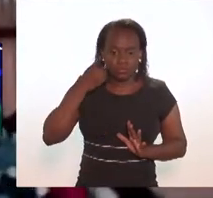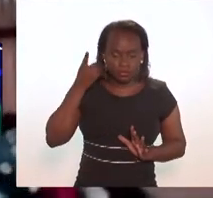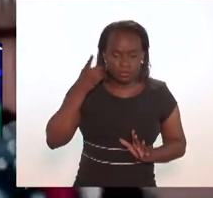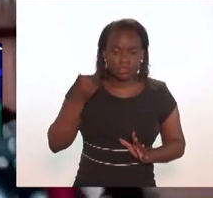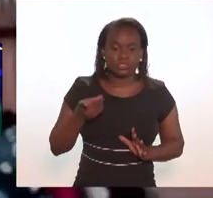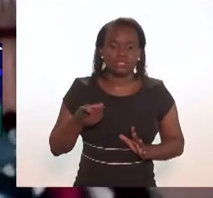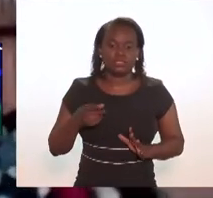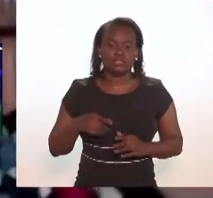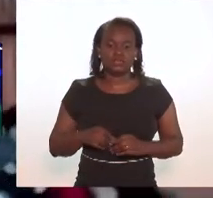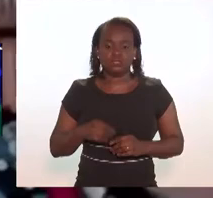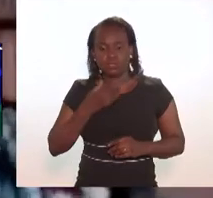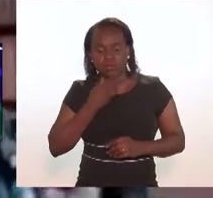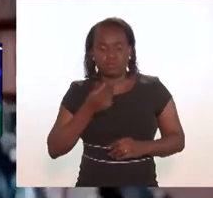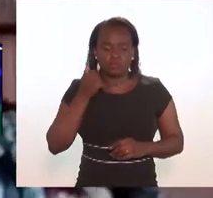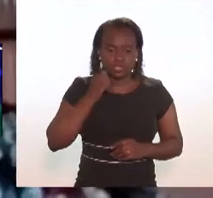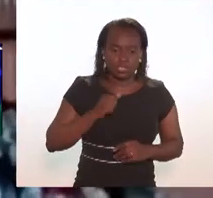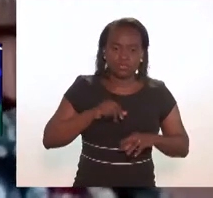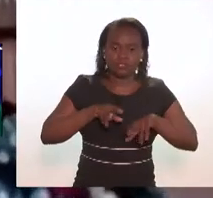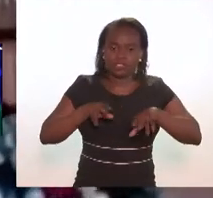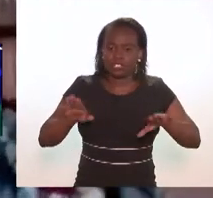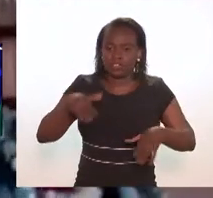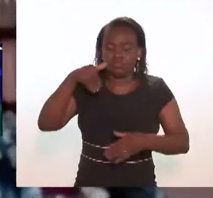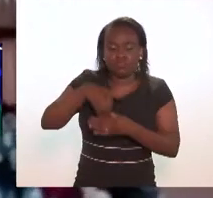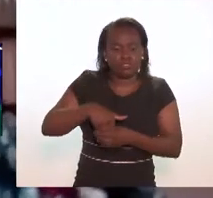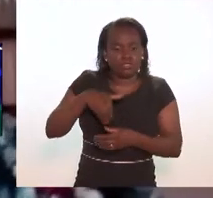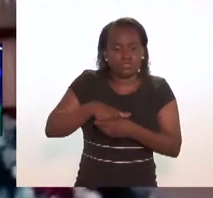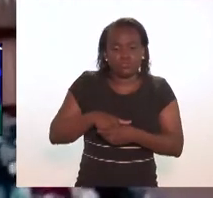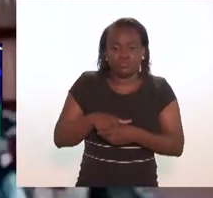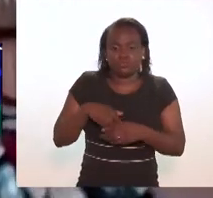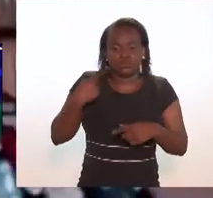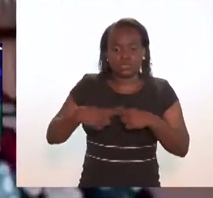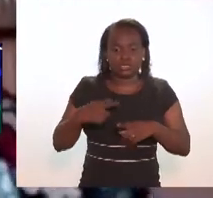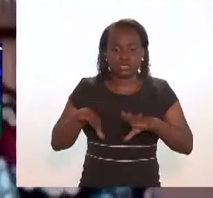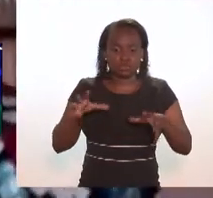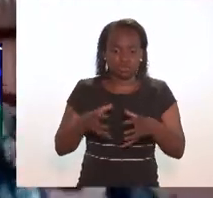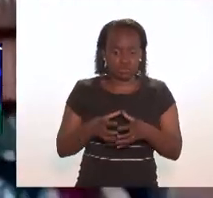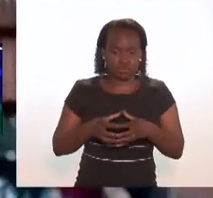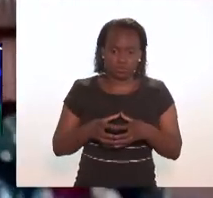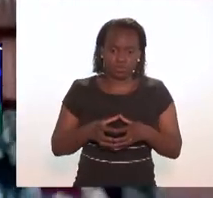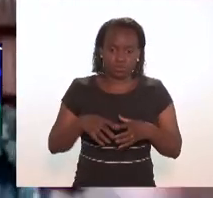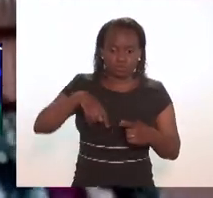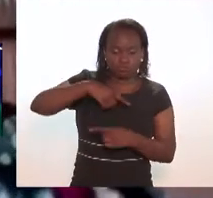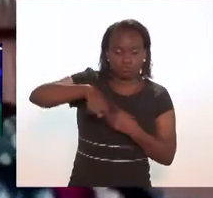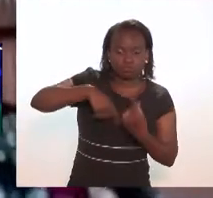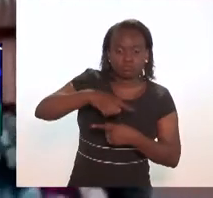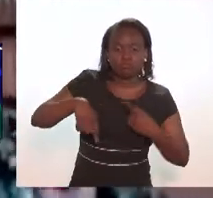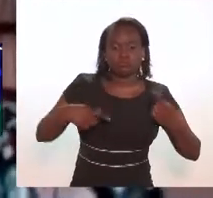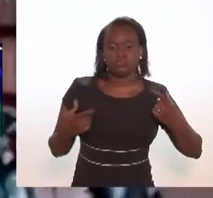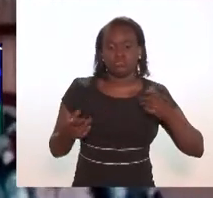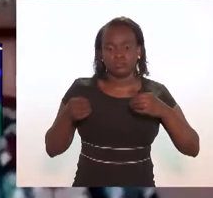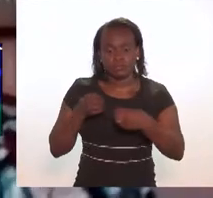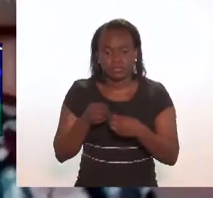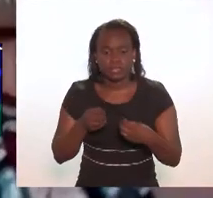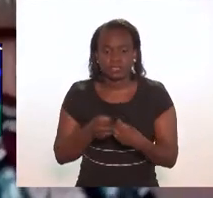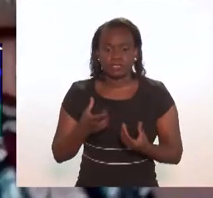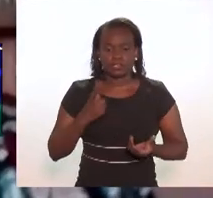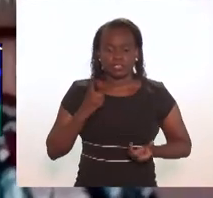deputados e deputadas eleitos, claro, por um grupo que se relaciona mais próximo, tem